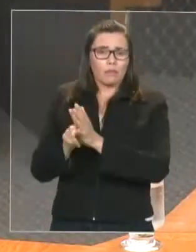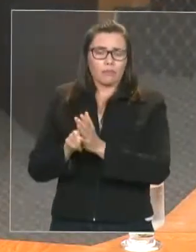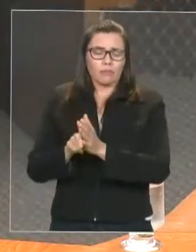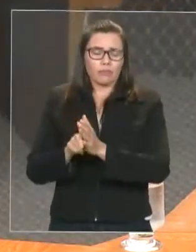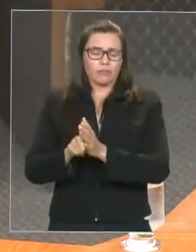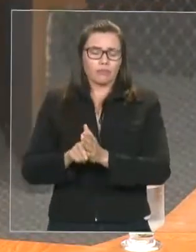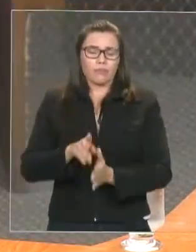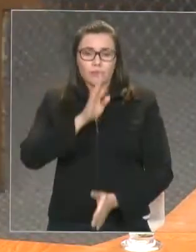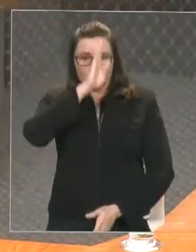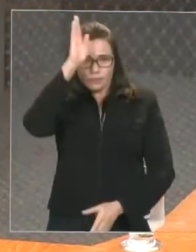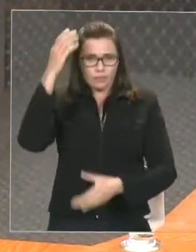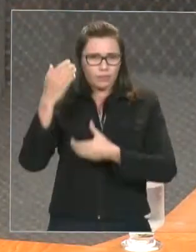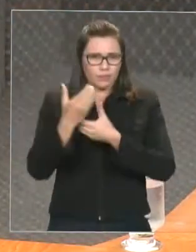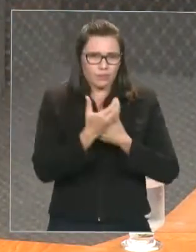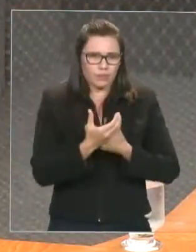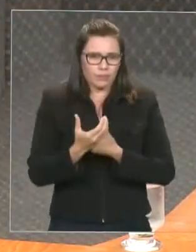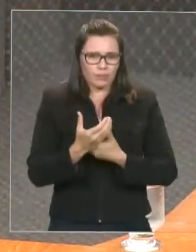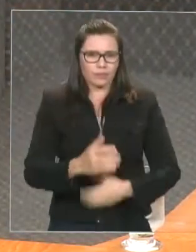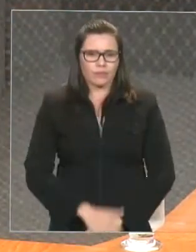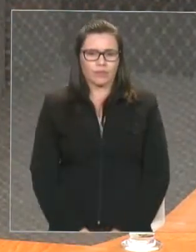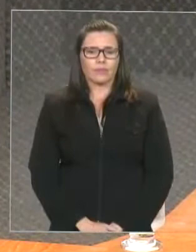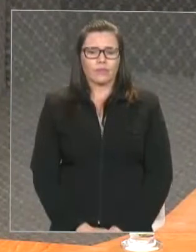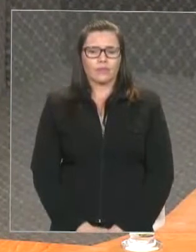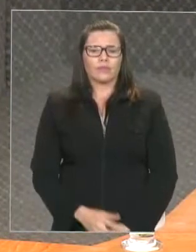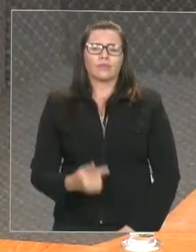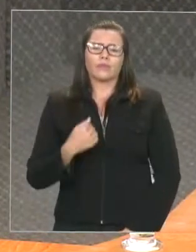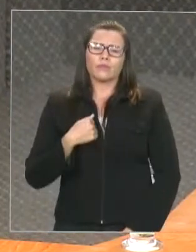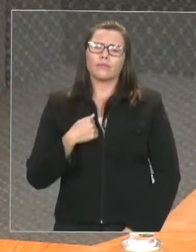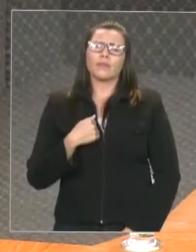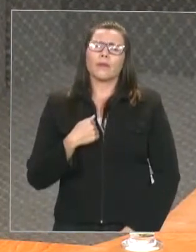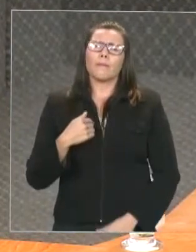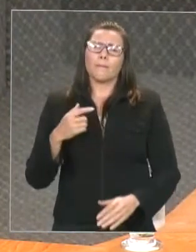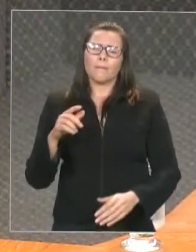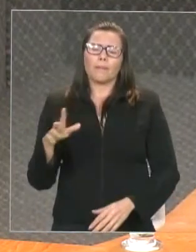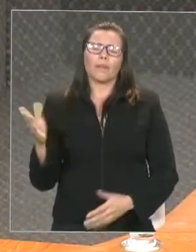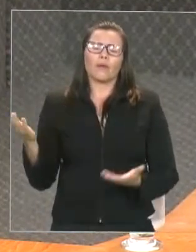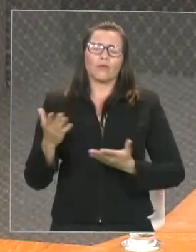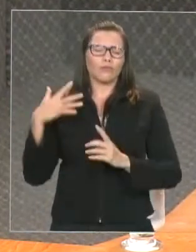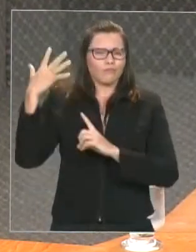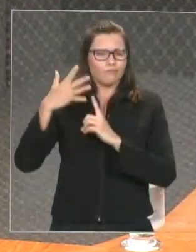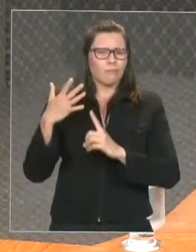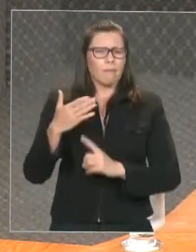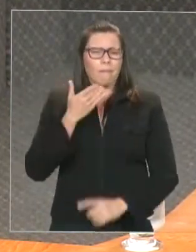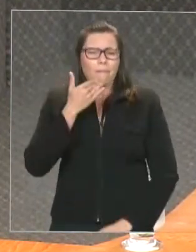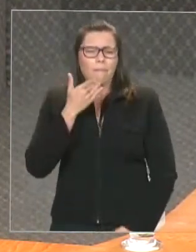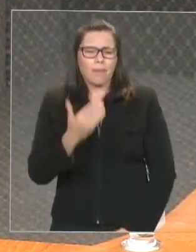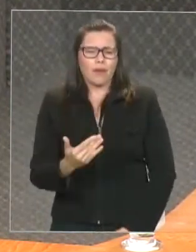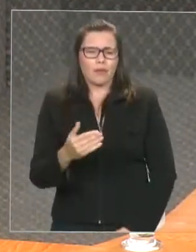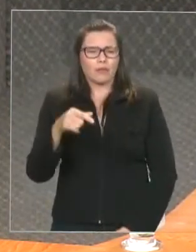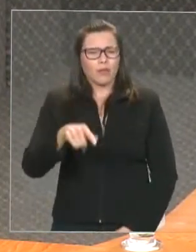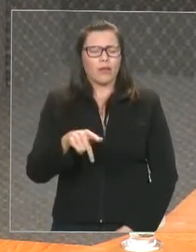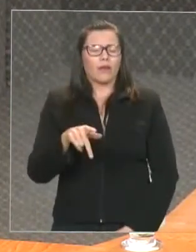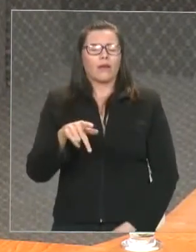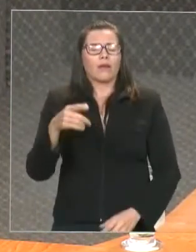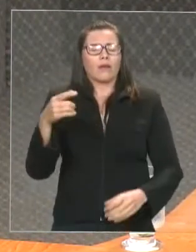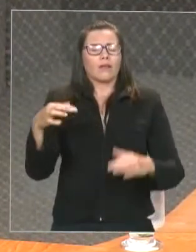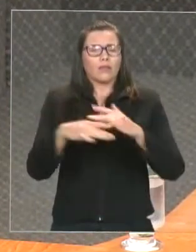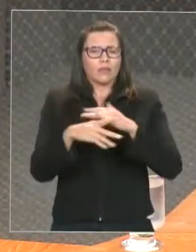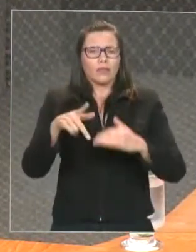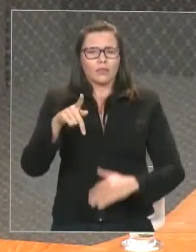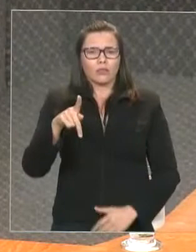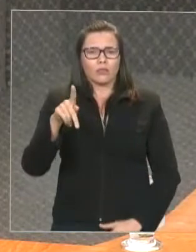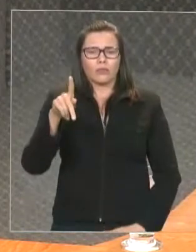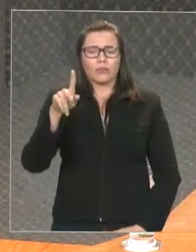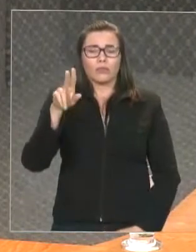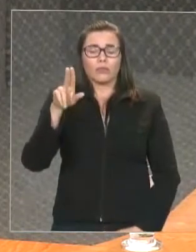governador Flávio Dino que leve à minha cidade natal, município de Porto Franco, o mais breve possível o programa Mais Asfalto. E